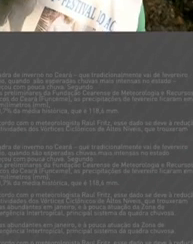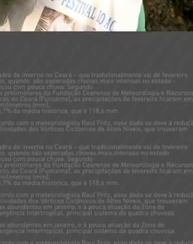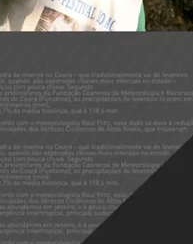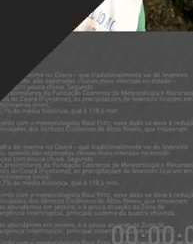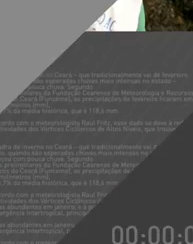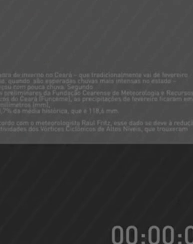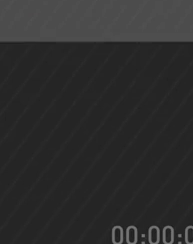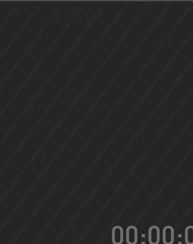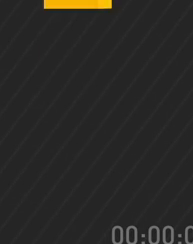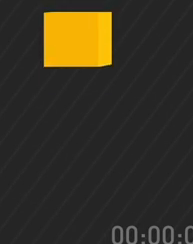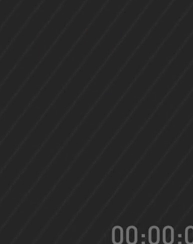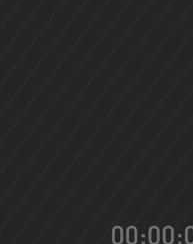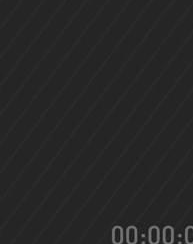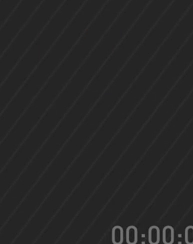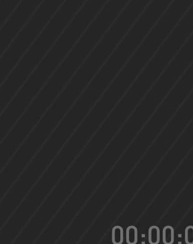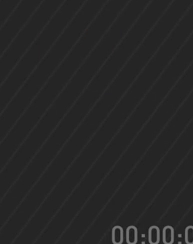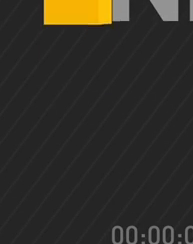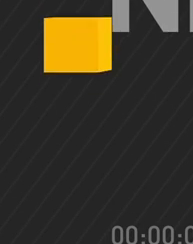ae